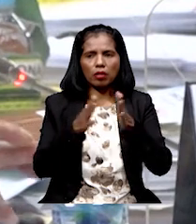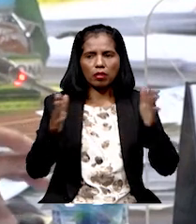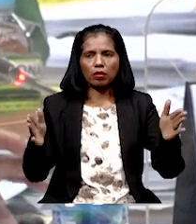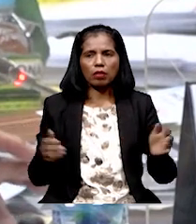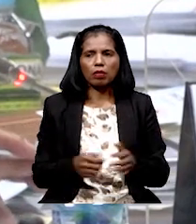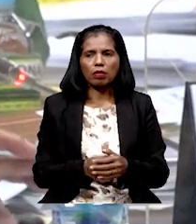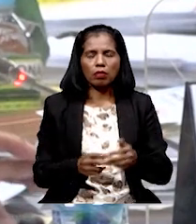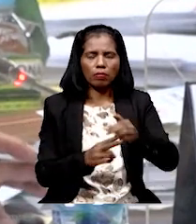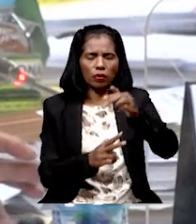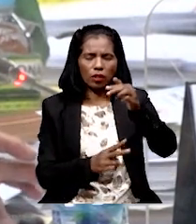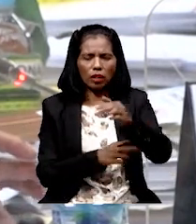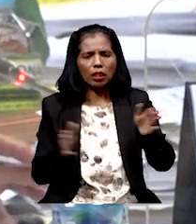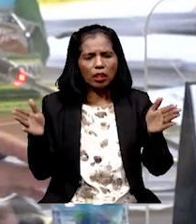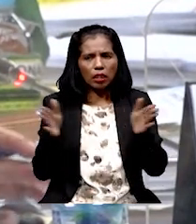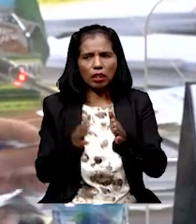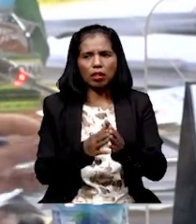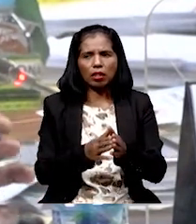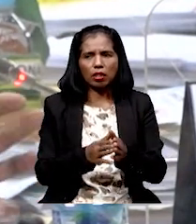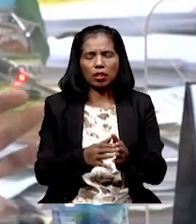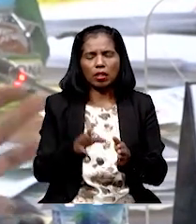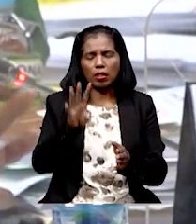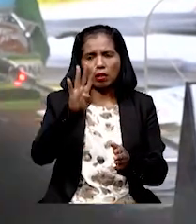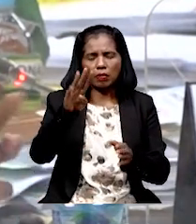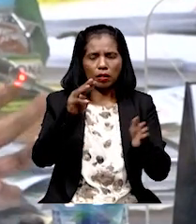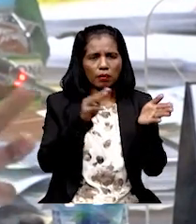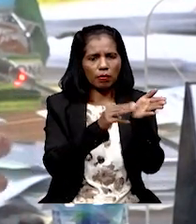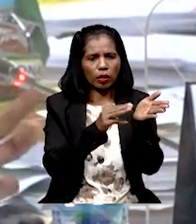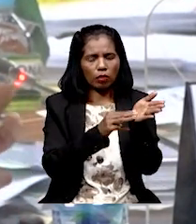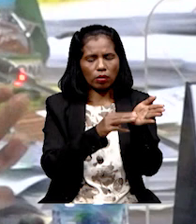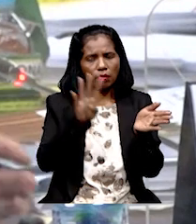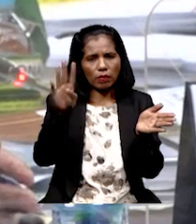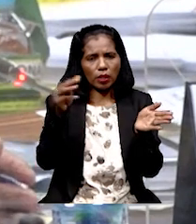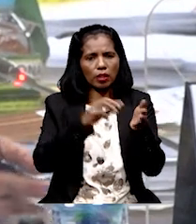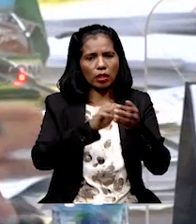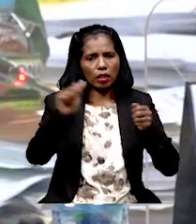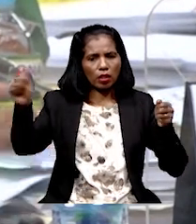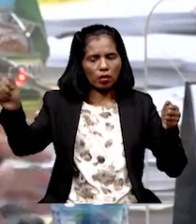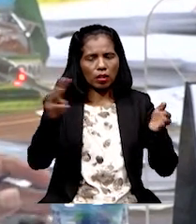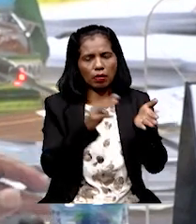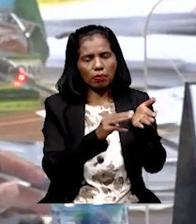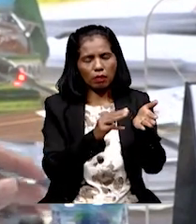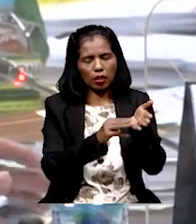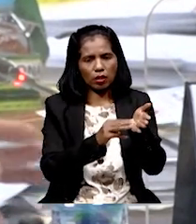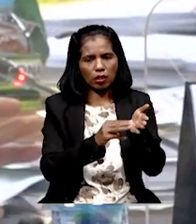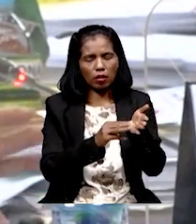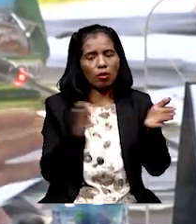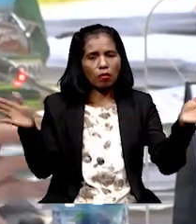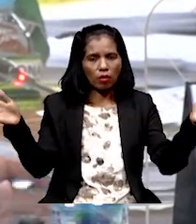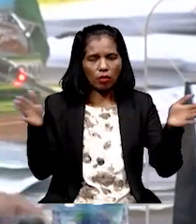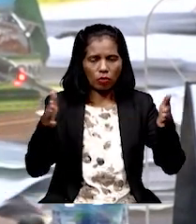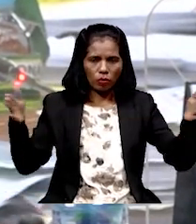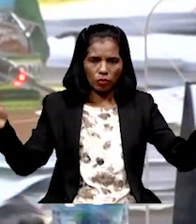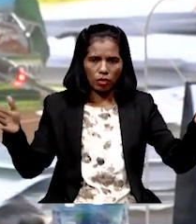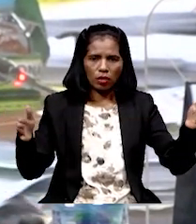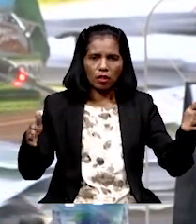a ponte lá os bot. 4 metros de nina largura, nina comprimento, benaro com lua nem aqui, 6 metros